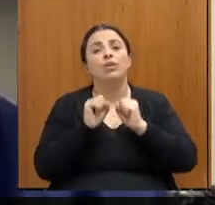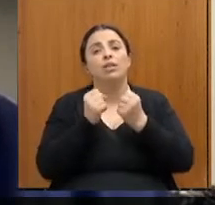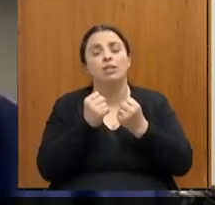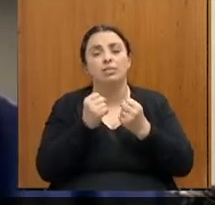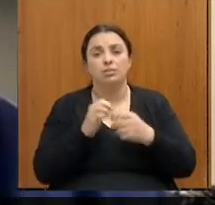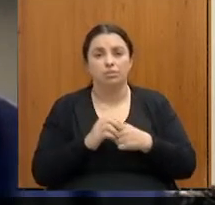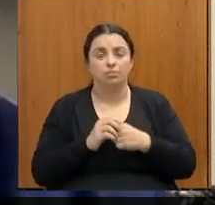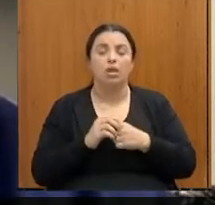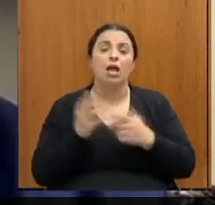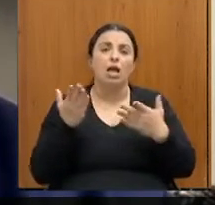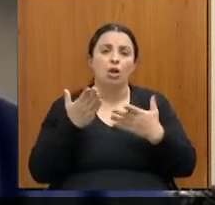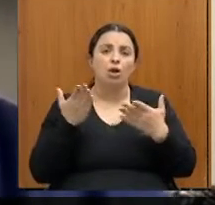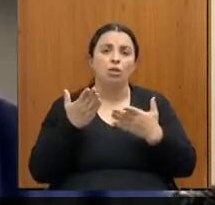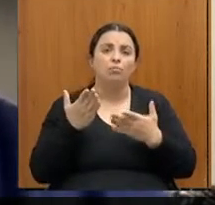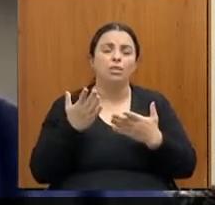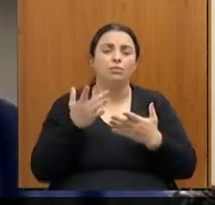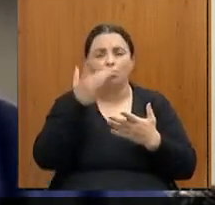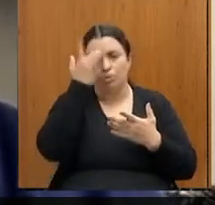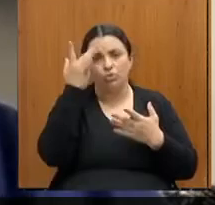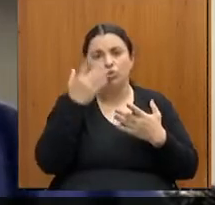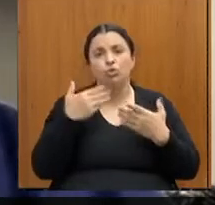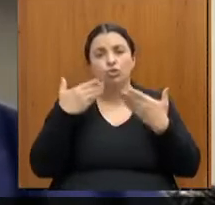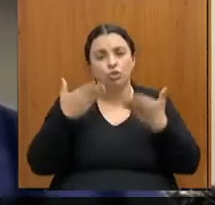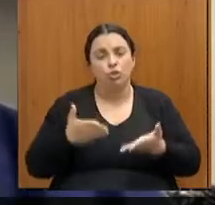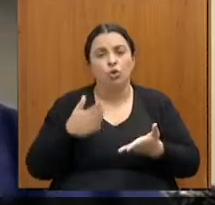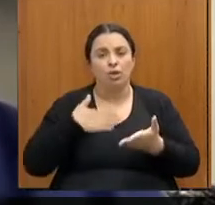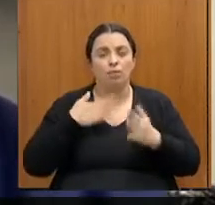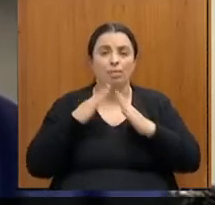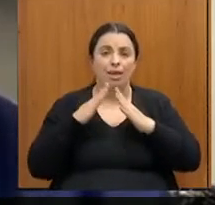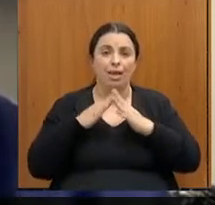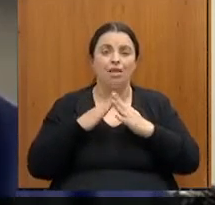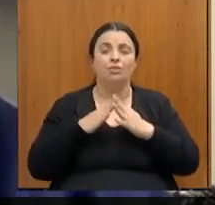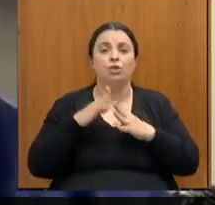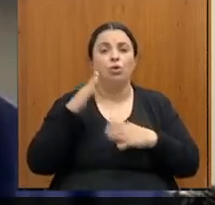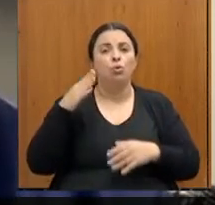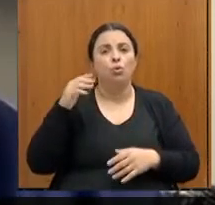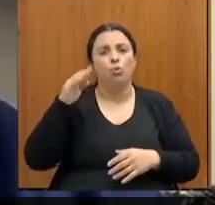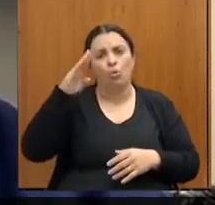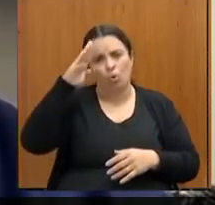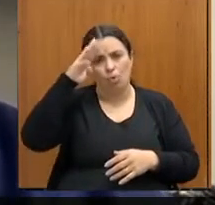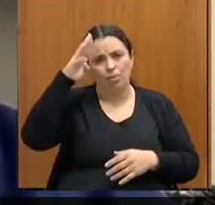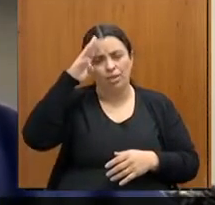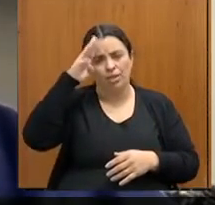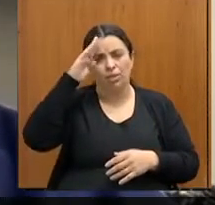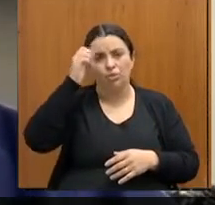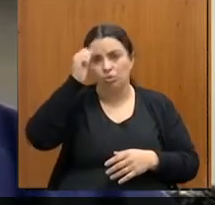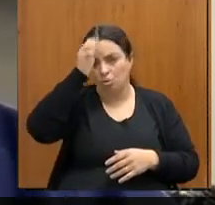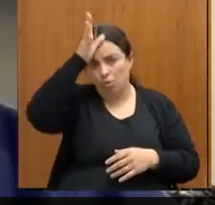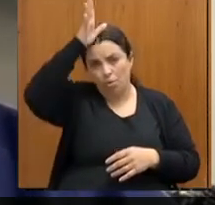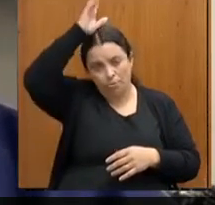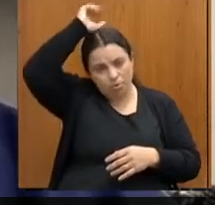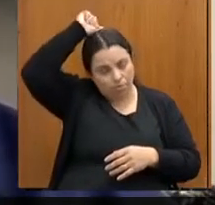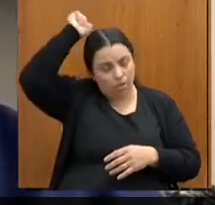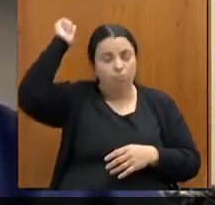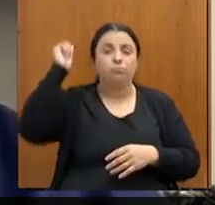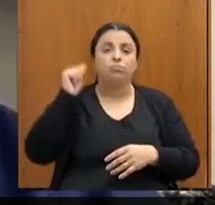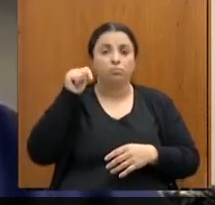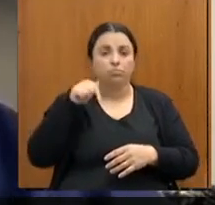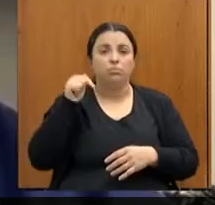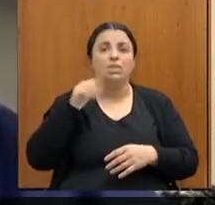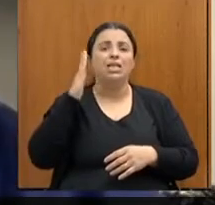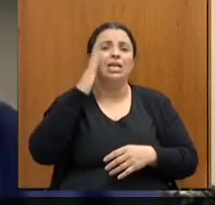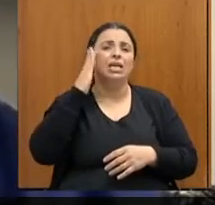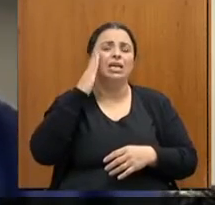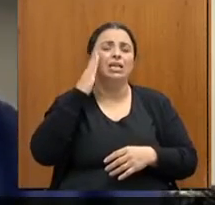acabando de receber aqui na minha casa o comandante do batalhão de corpo de bombeiro resultado em percentual dente da